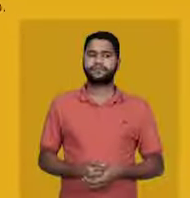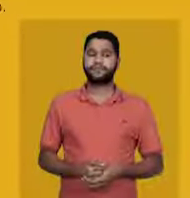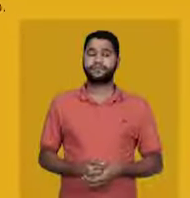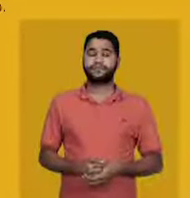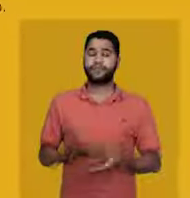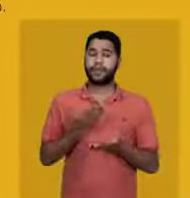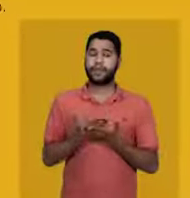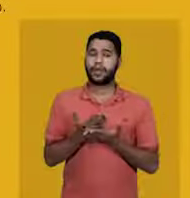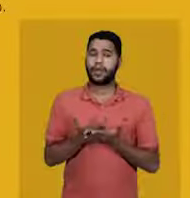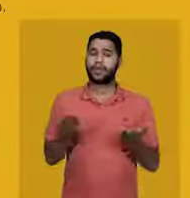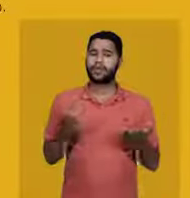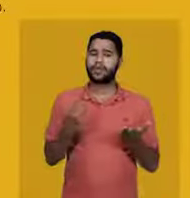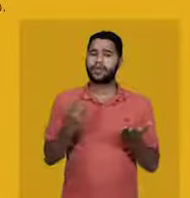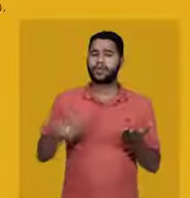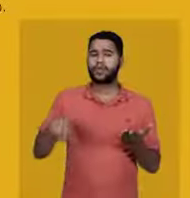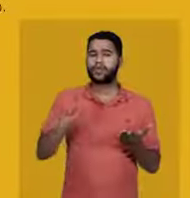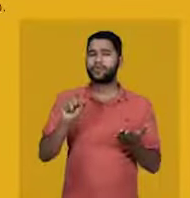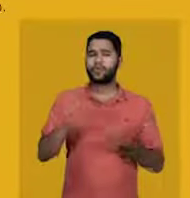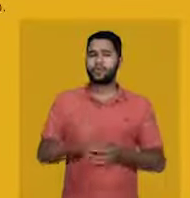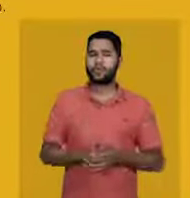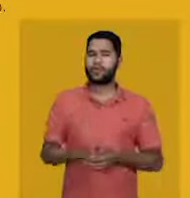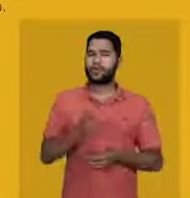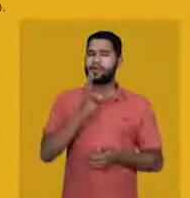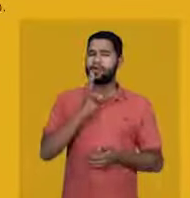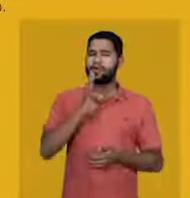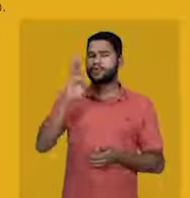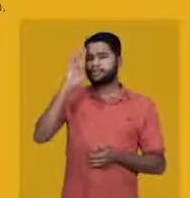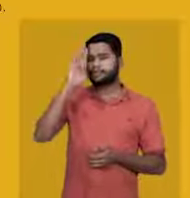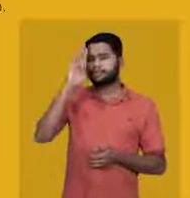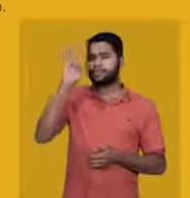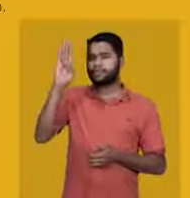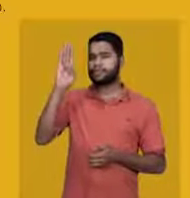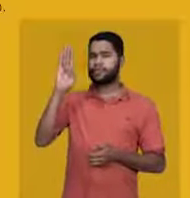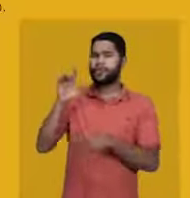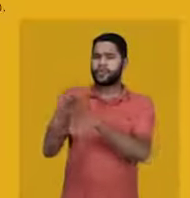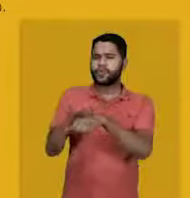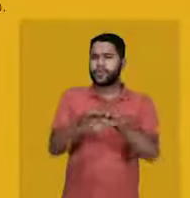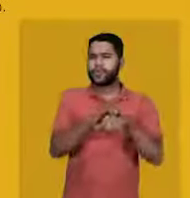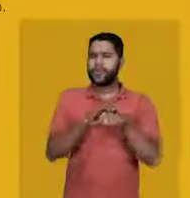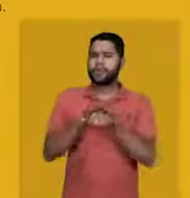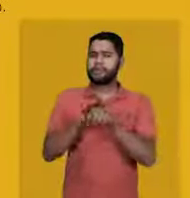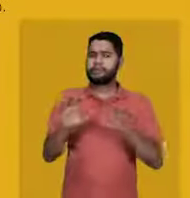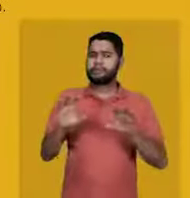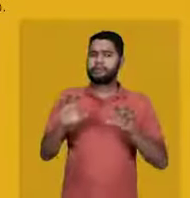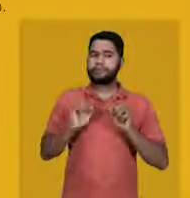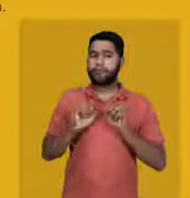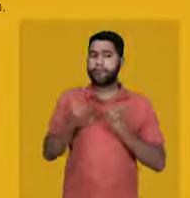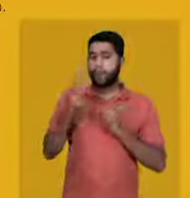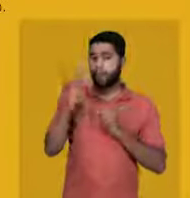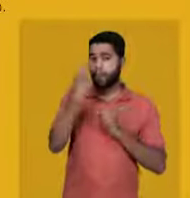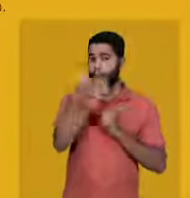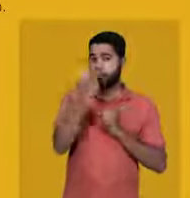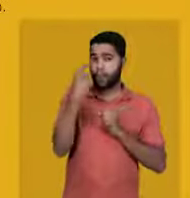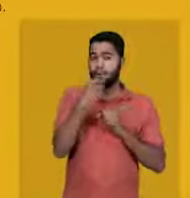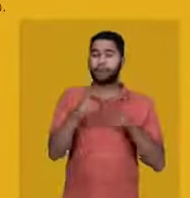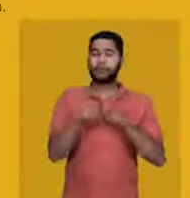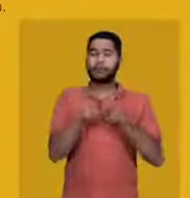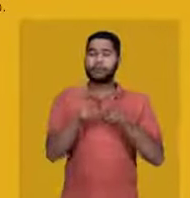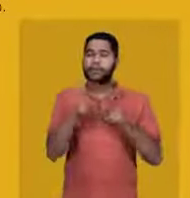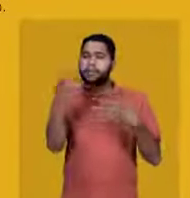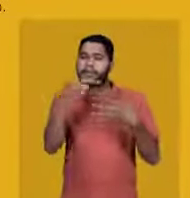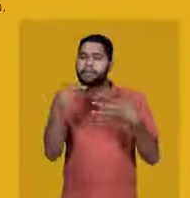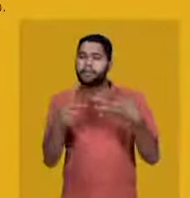Na aula de hoje, nós vamos conhecer as principais patologias que acometem o olho humano, compreender os